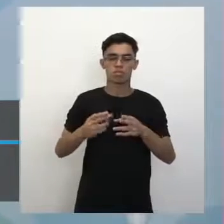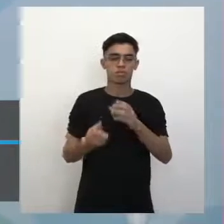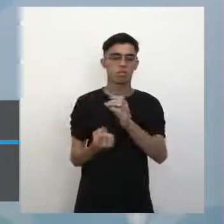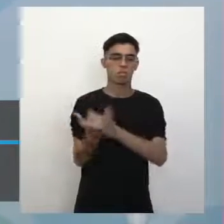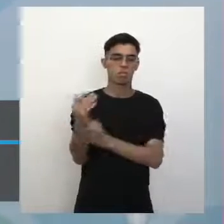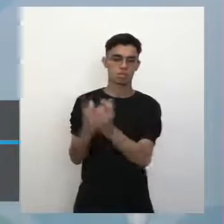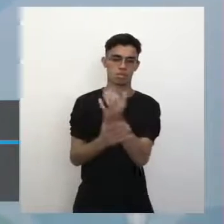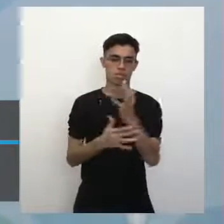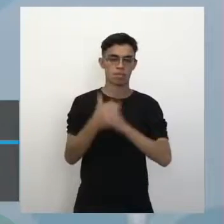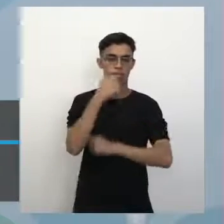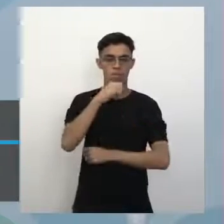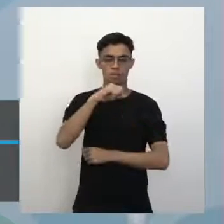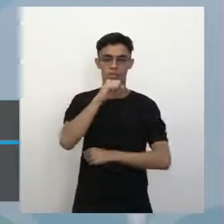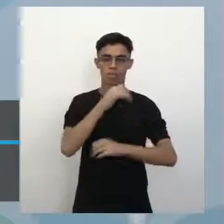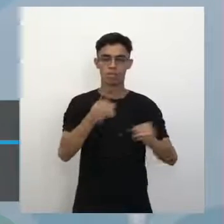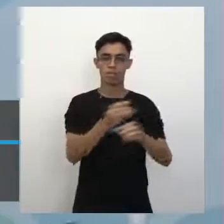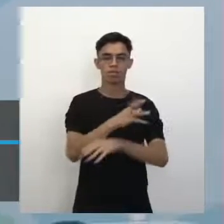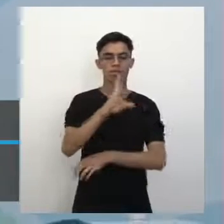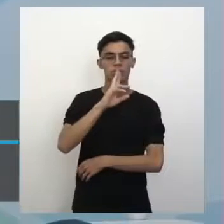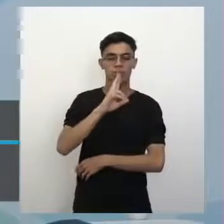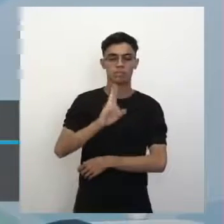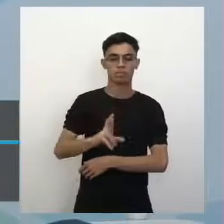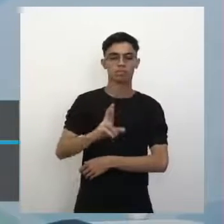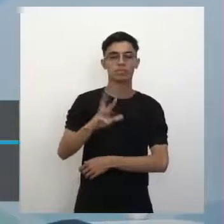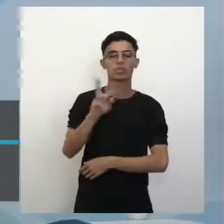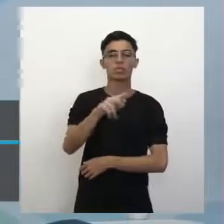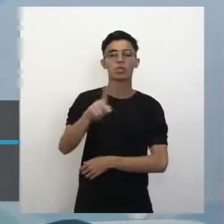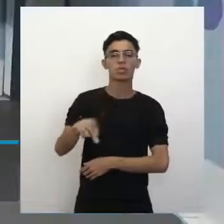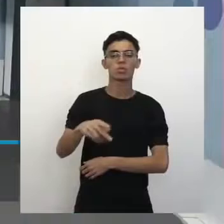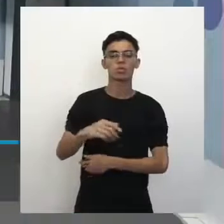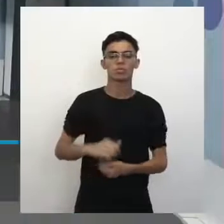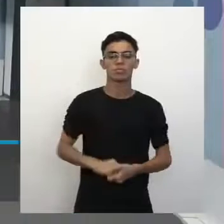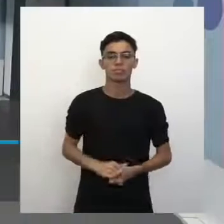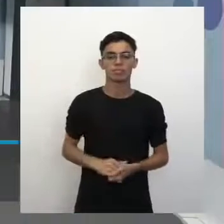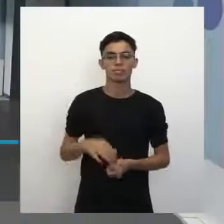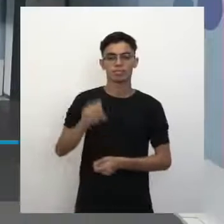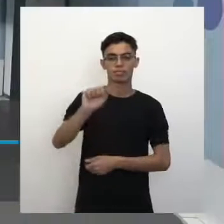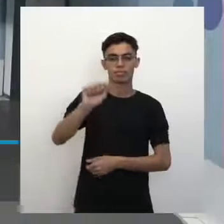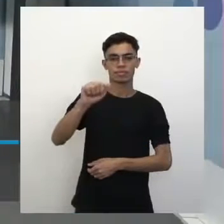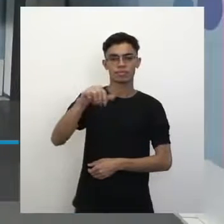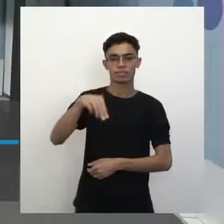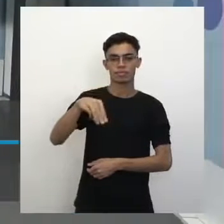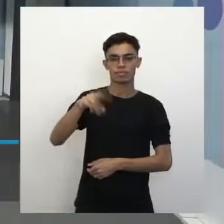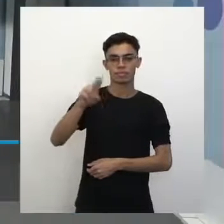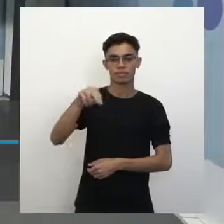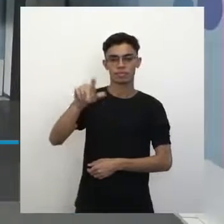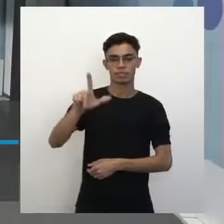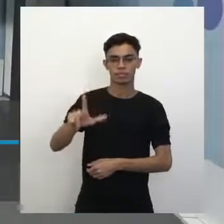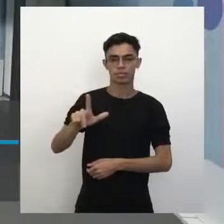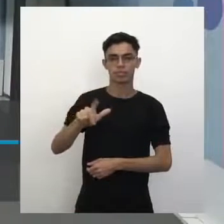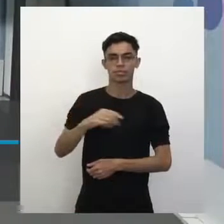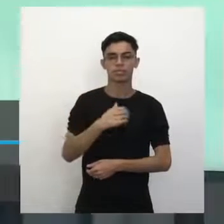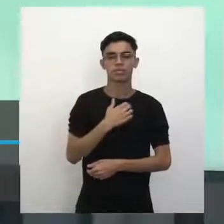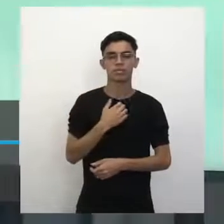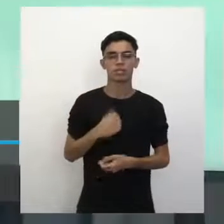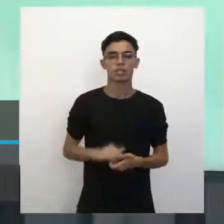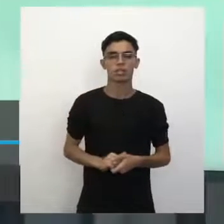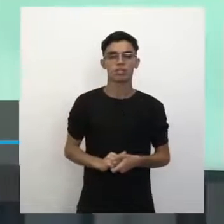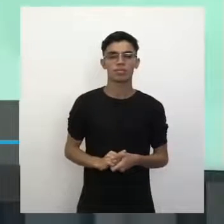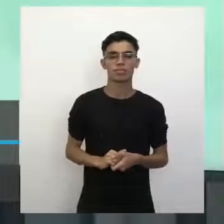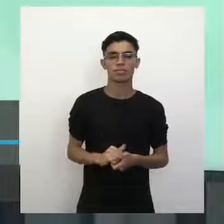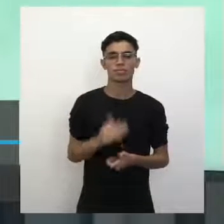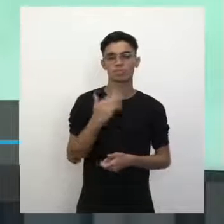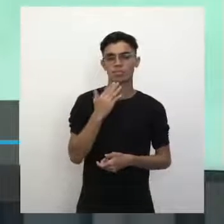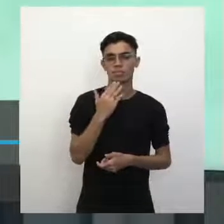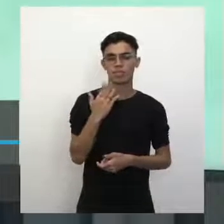respostinha completa, agora precisa ver os Perfeito. comentários do professor Não, Ediel. então, é só o Samuel, né, que ele falou, é assim, apesar de não parecer aqui,